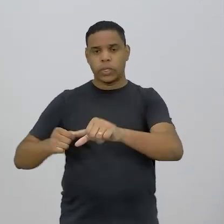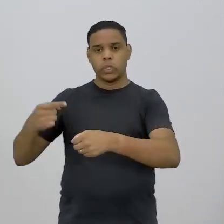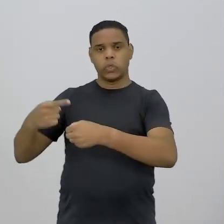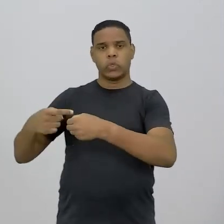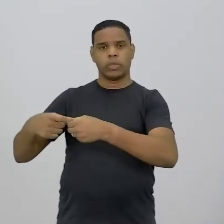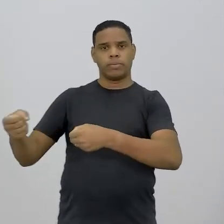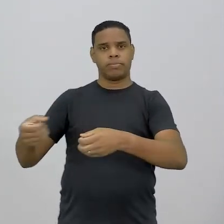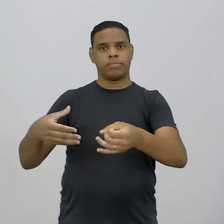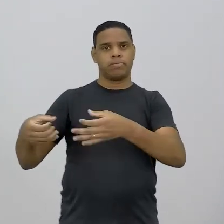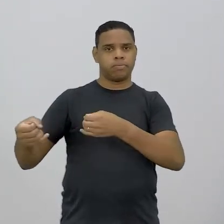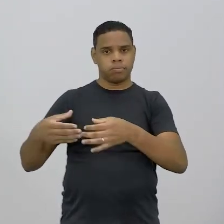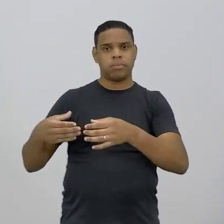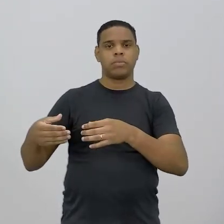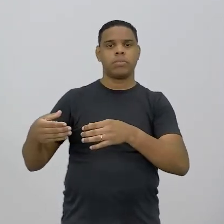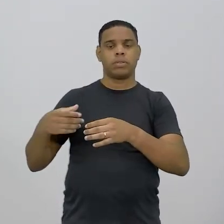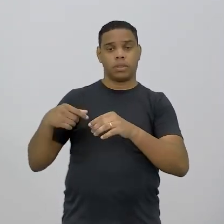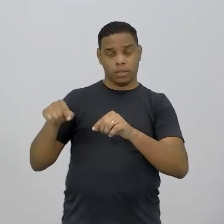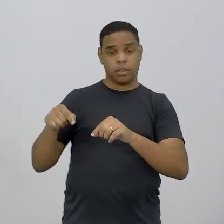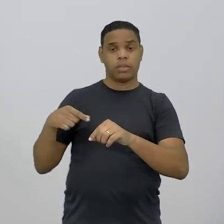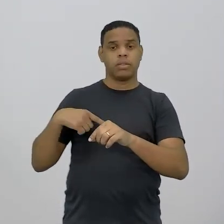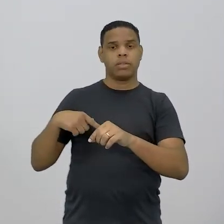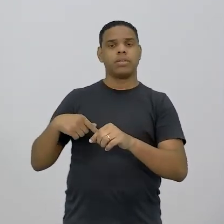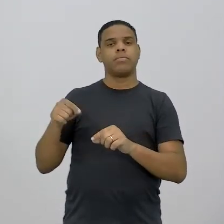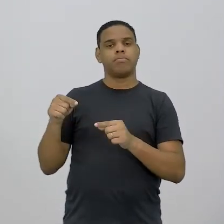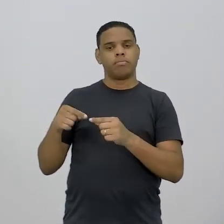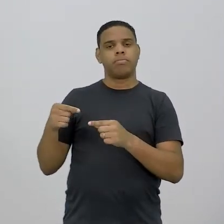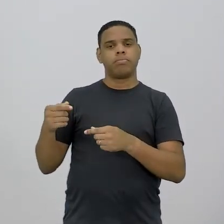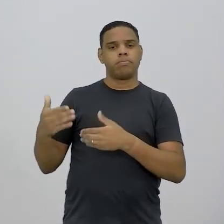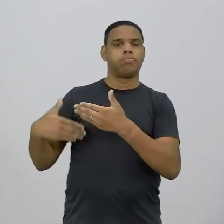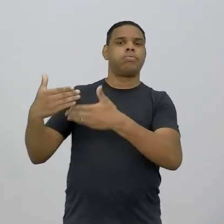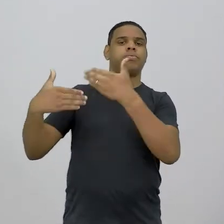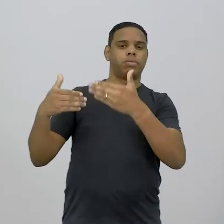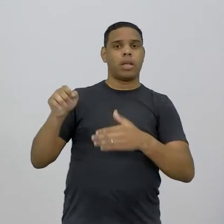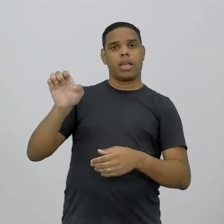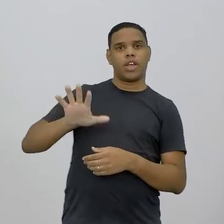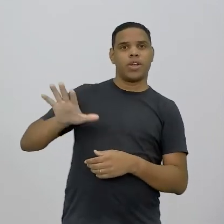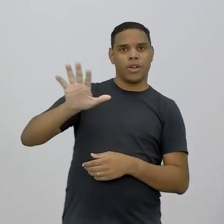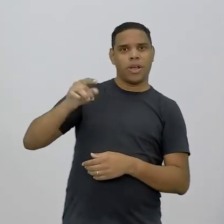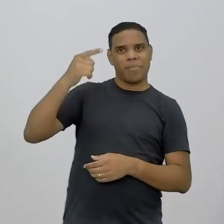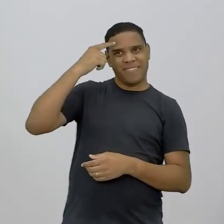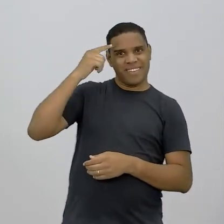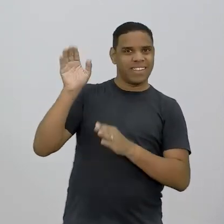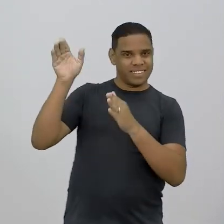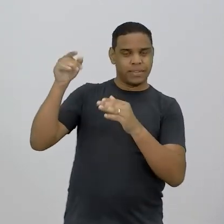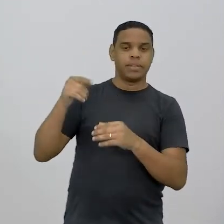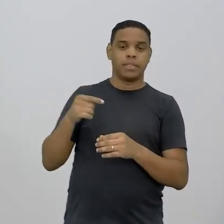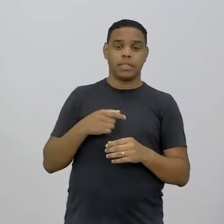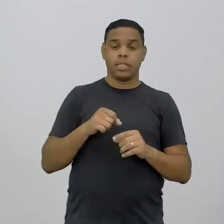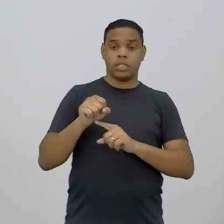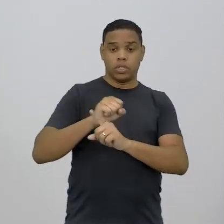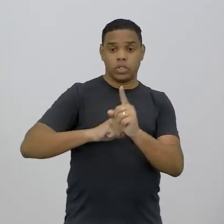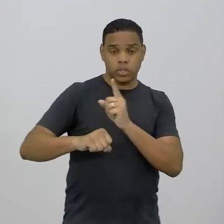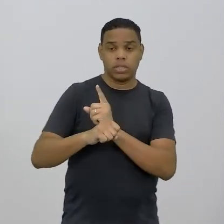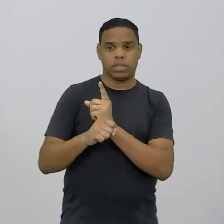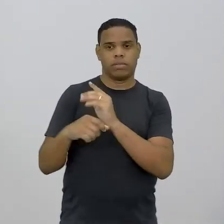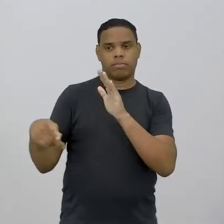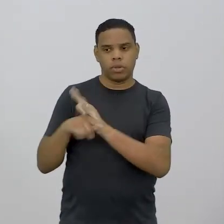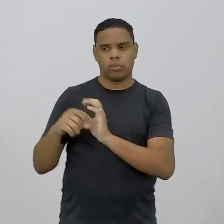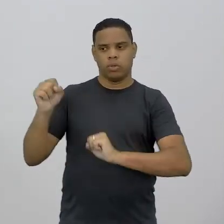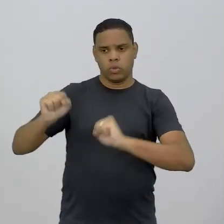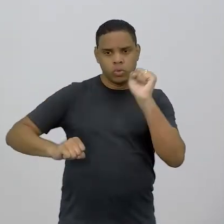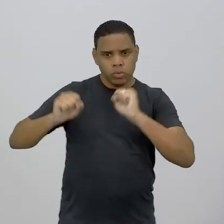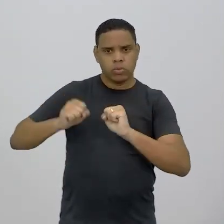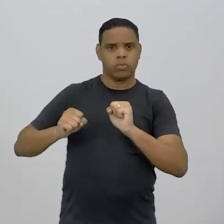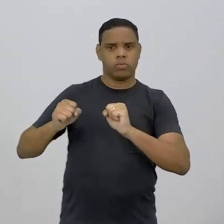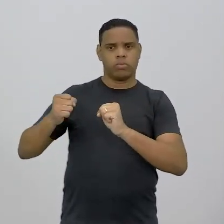modernas, né, para sociedades que daí tem a ver com essa referência da Europa, né? Então, essas sociedades industriais,